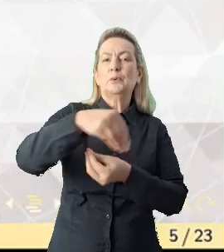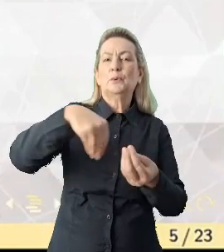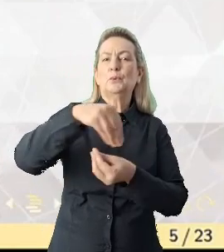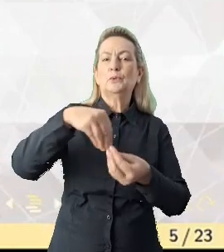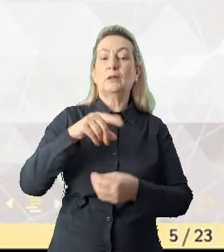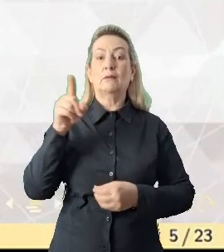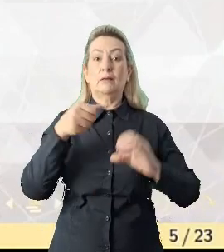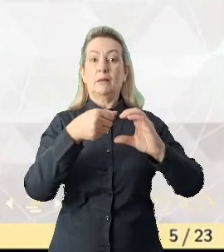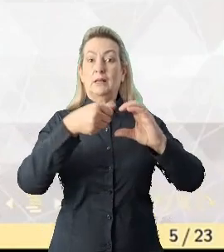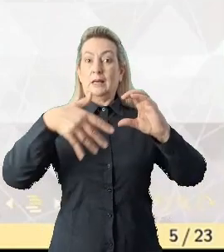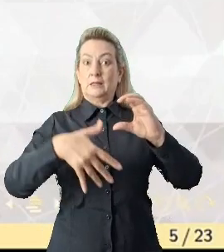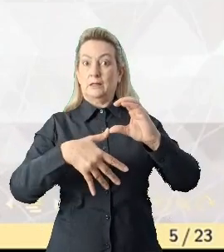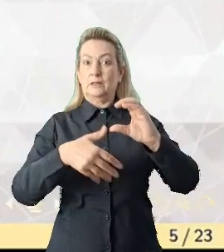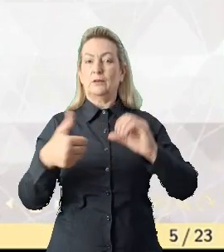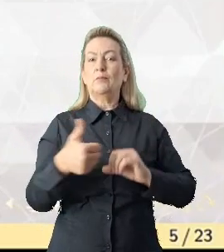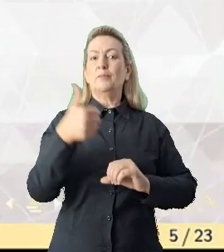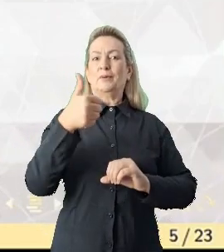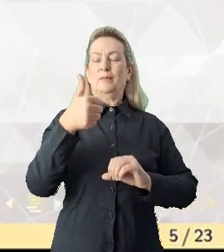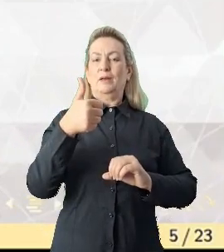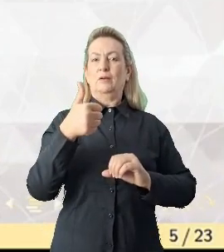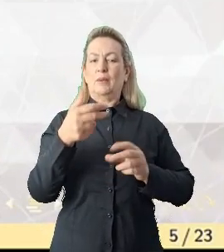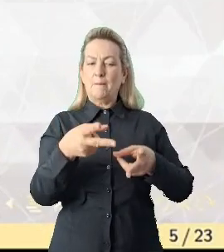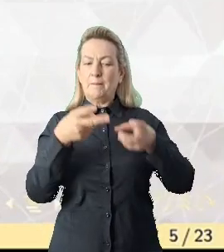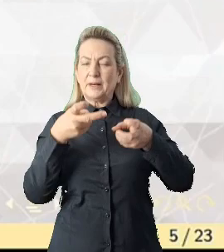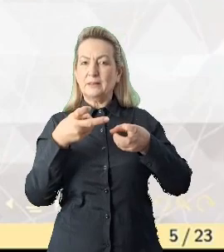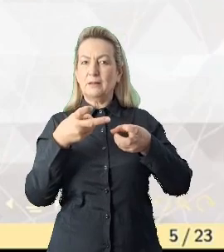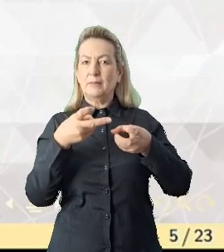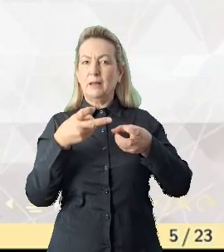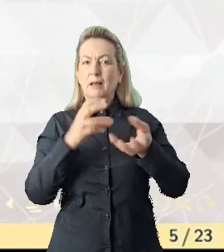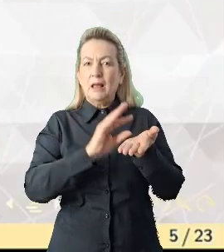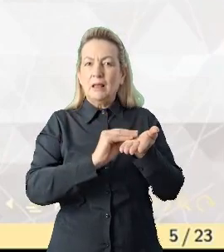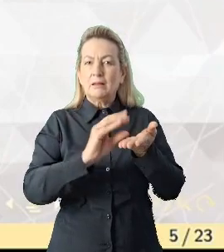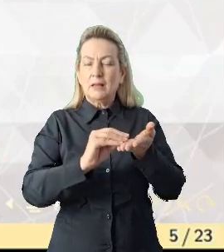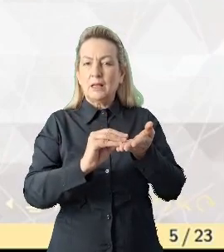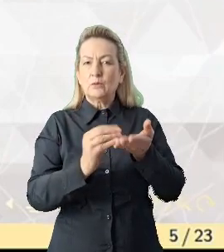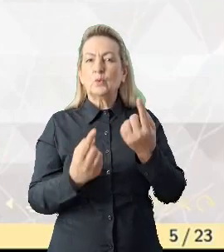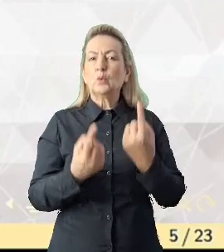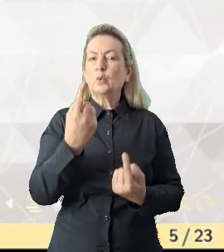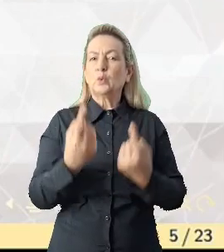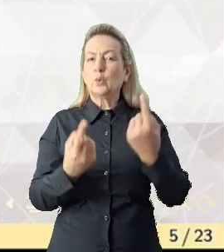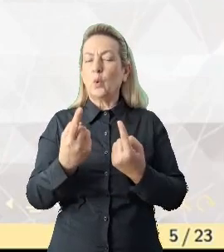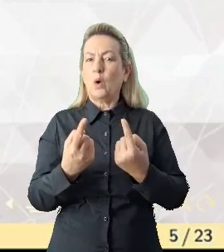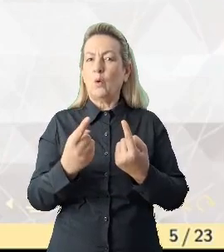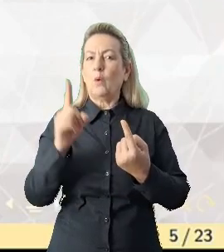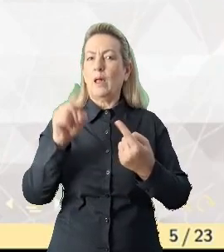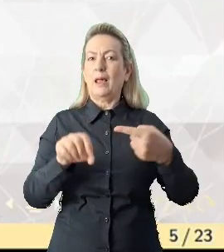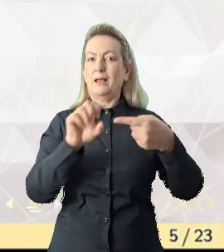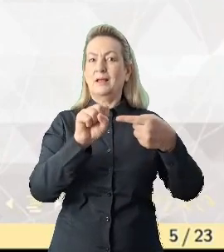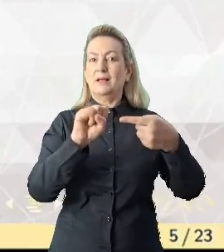de dados está misturado. Então, essa é uma característica do primeiro contato para verificar se o teu banco